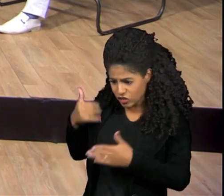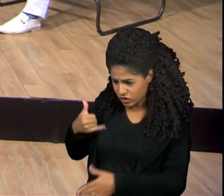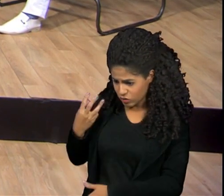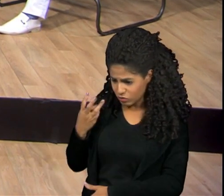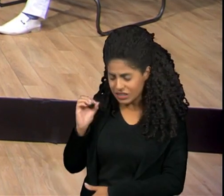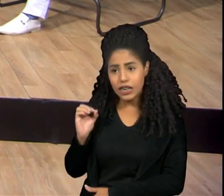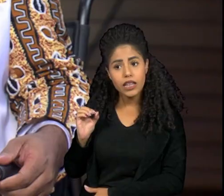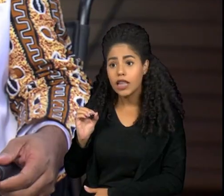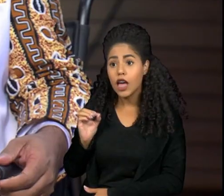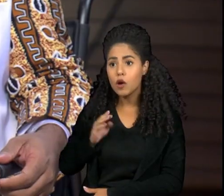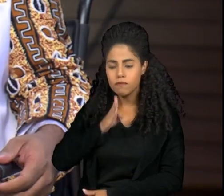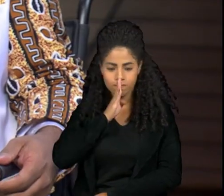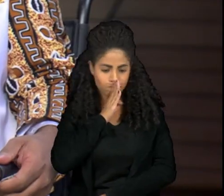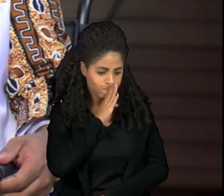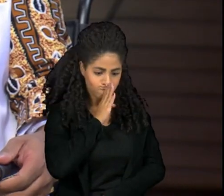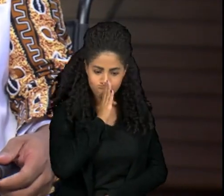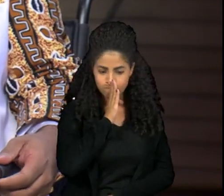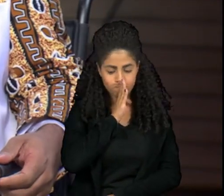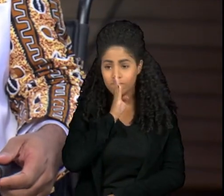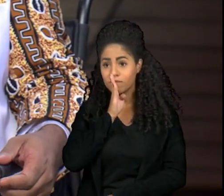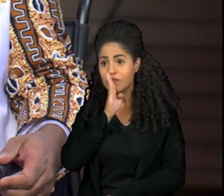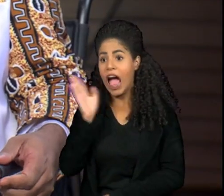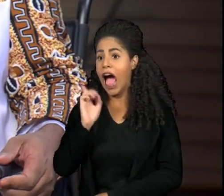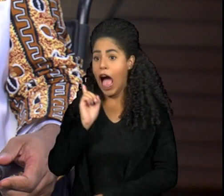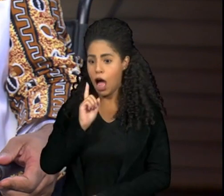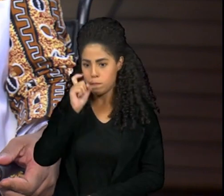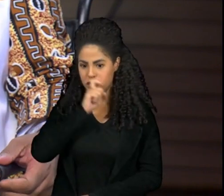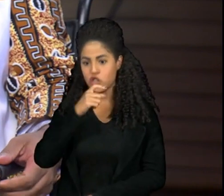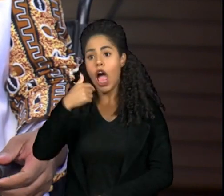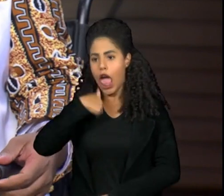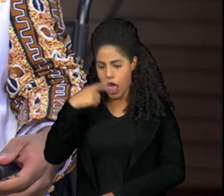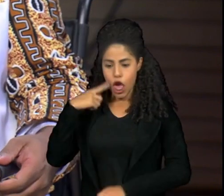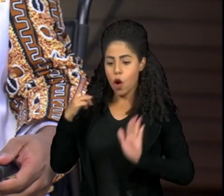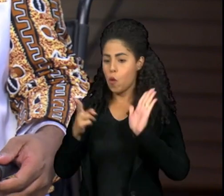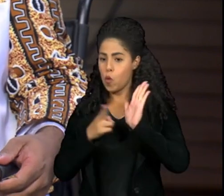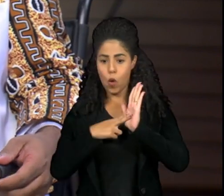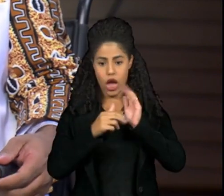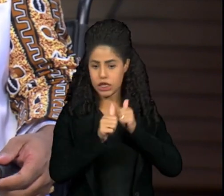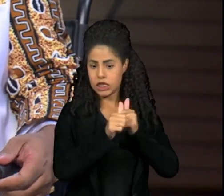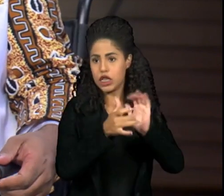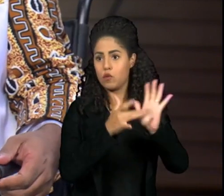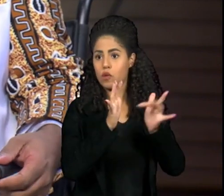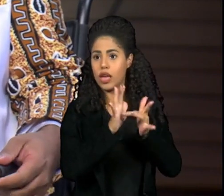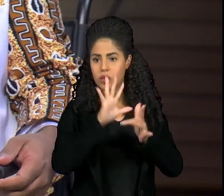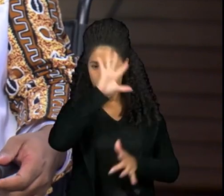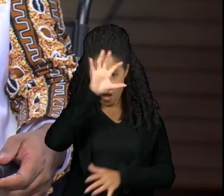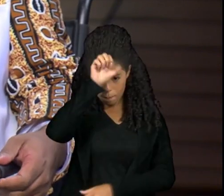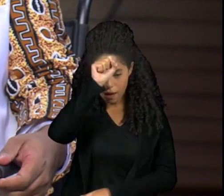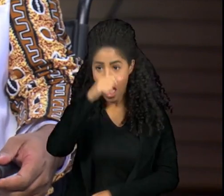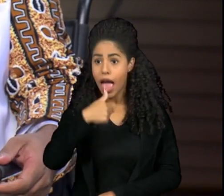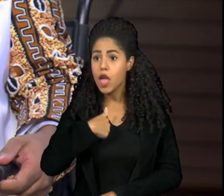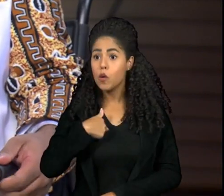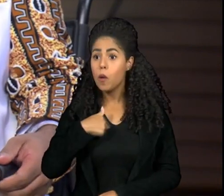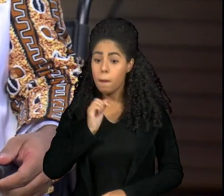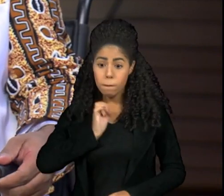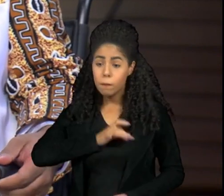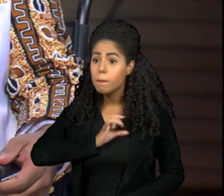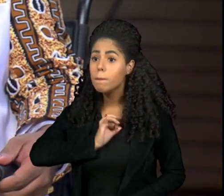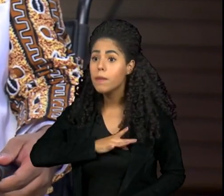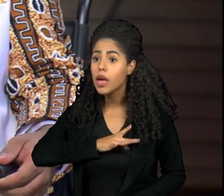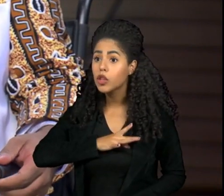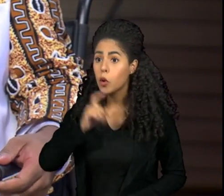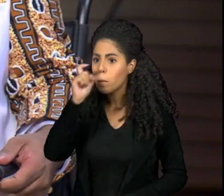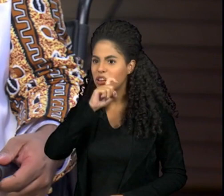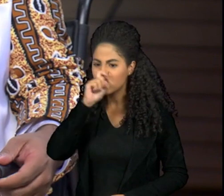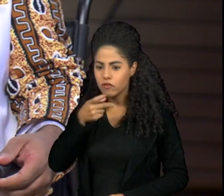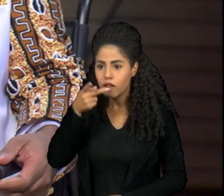anos. Eu mentia, eu dizia que eu era cristão. Eu dizia que eu era espírita, eu mentia, eu precisava mentir para poder ficar